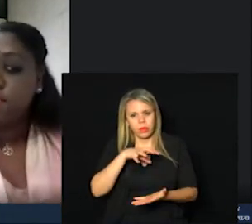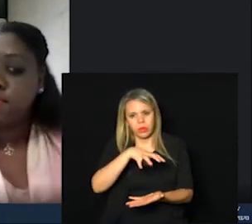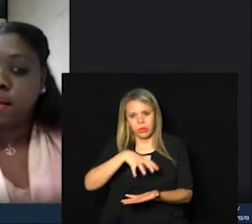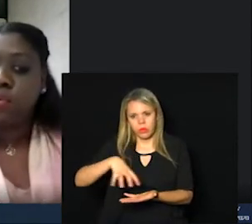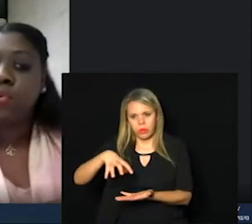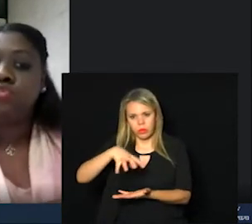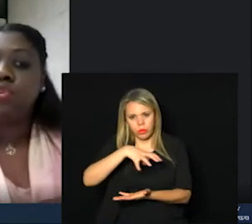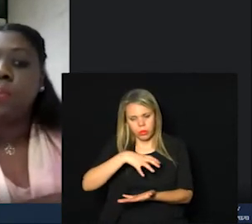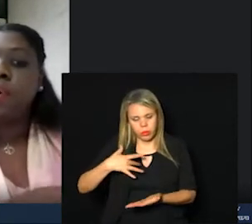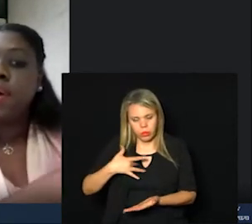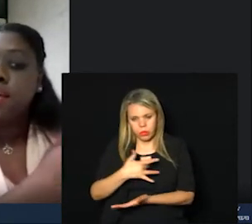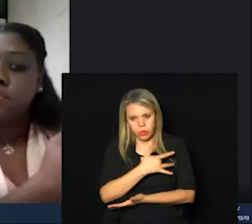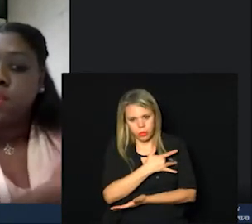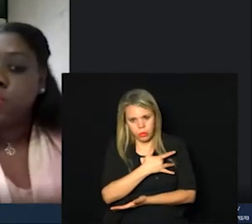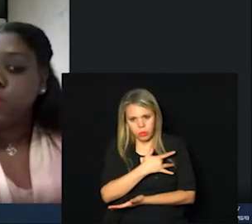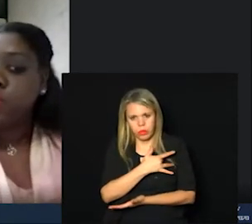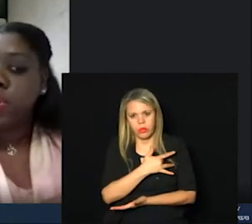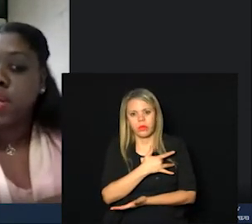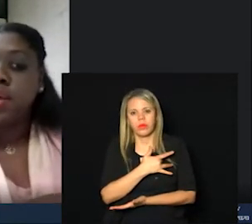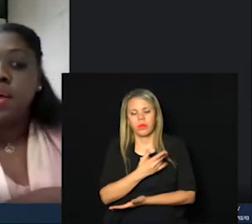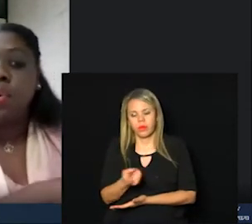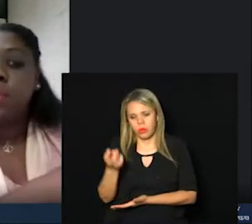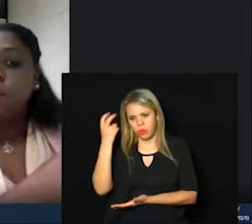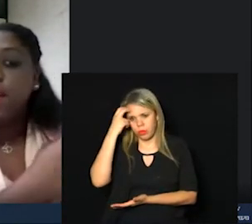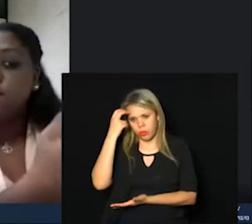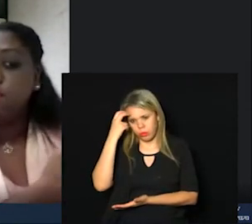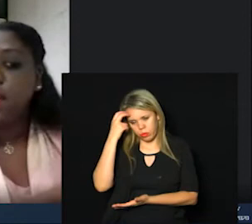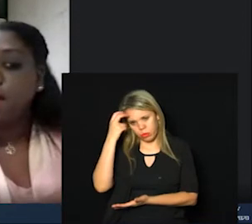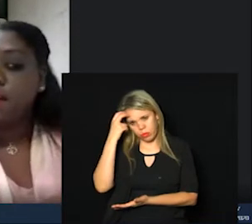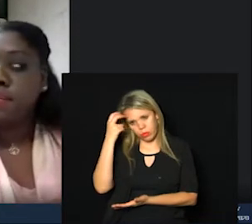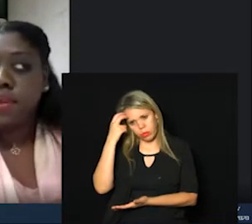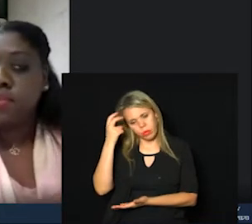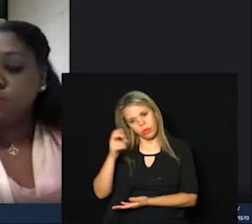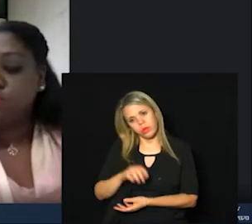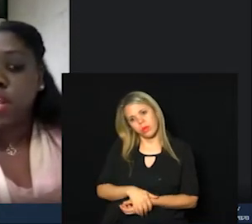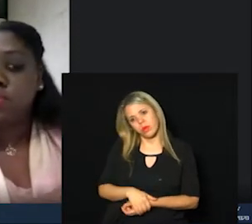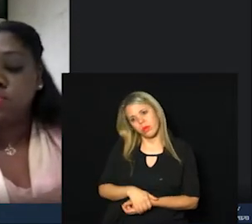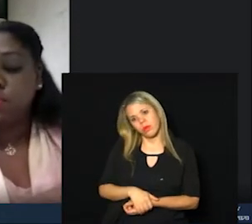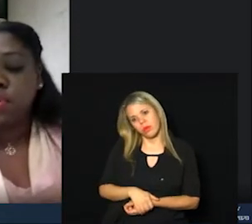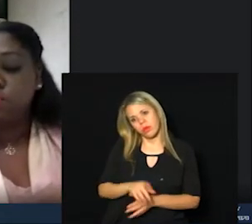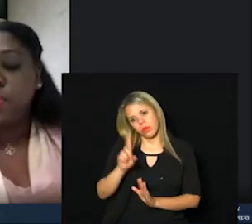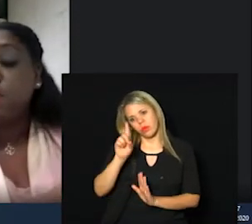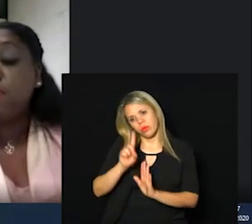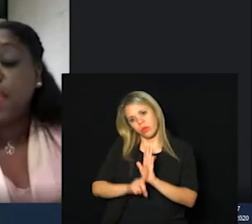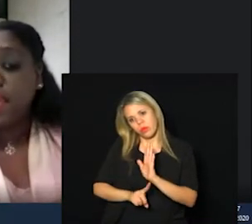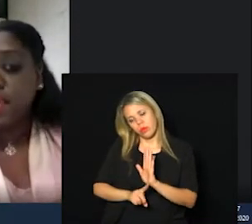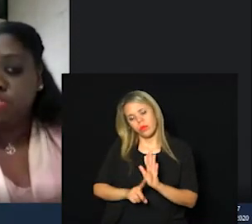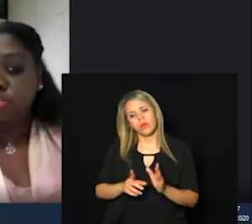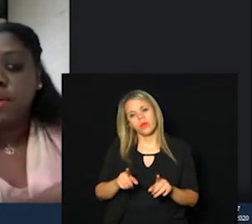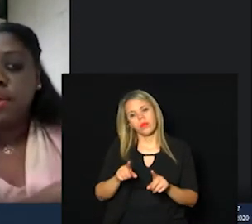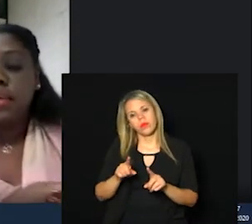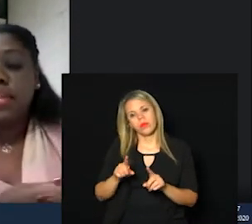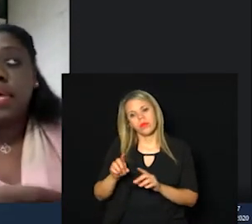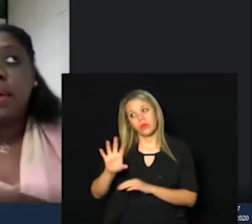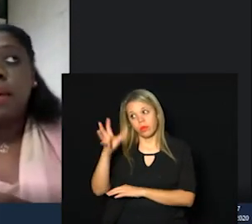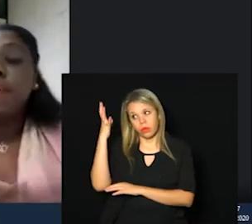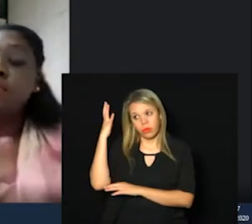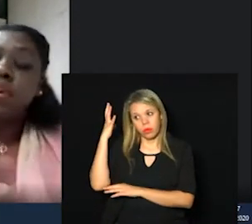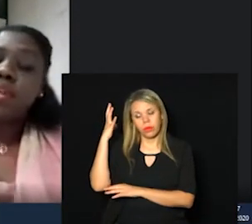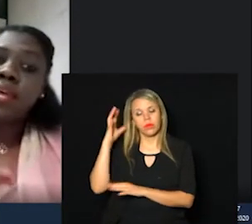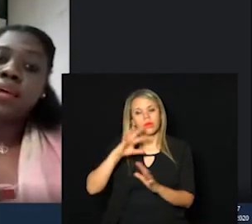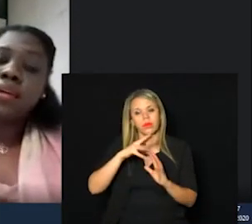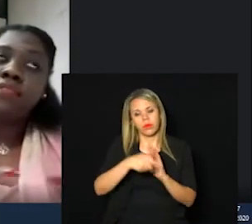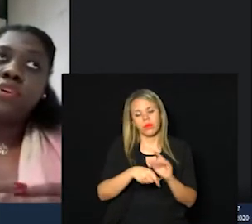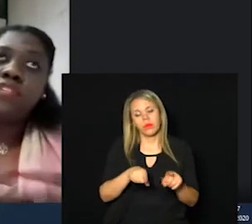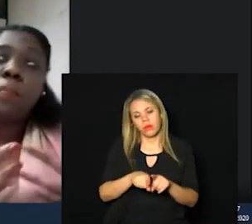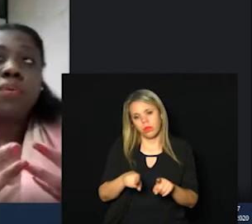caso da saúde, como é o caso da cultura, como é o caso dos direitos do meio ambiente, né? Mas eu